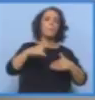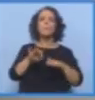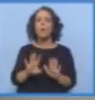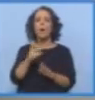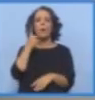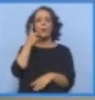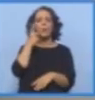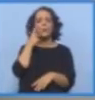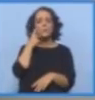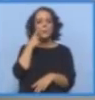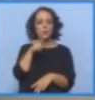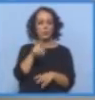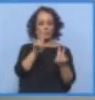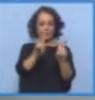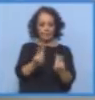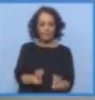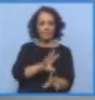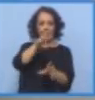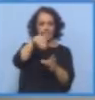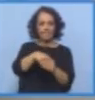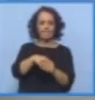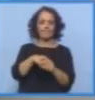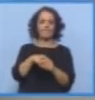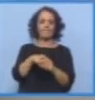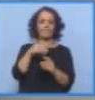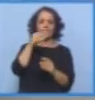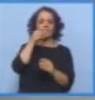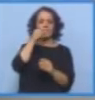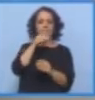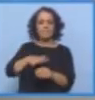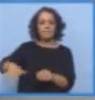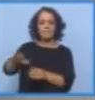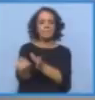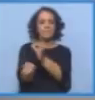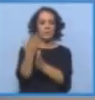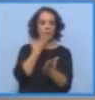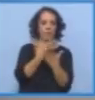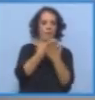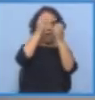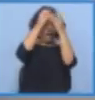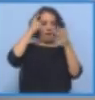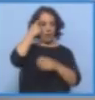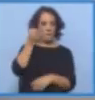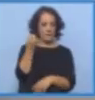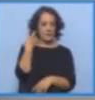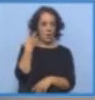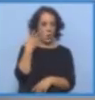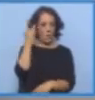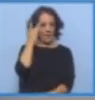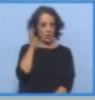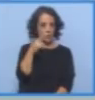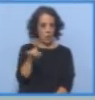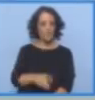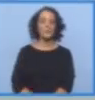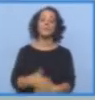conhecimento desses contextos históricos e geográficos das suas origens são determinantes para a sua compreensão. Padre João. Antes de mais, boa